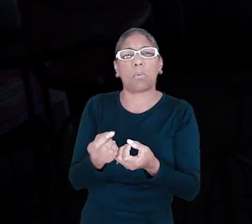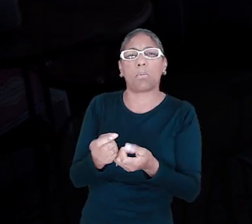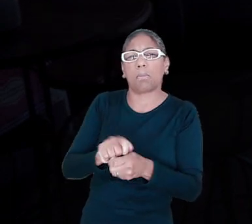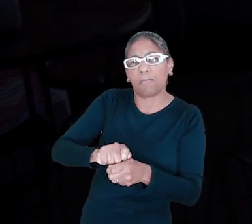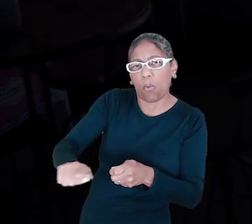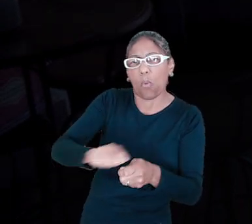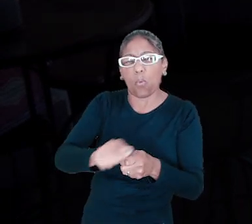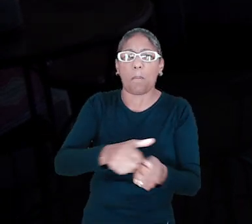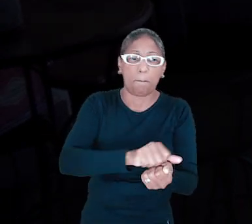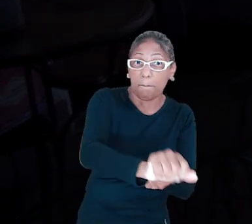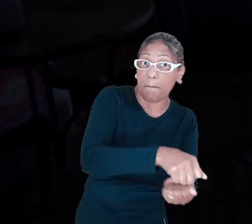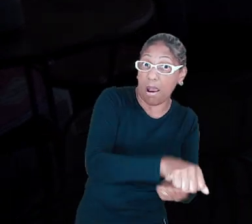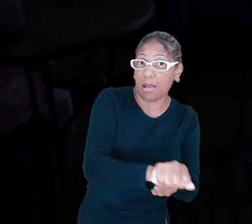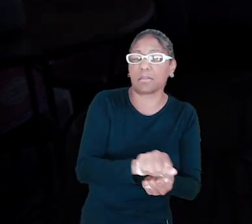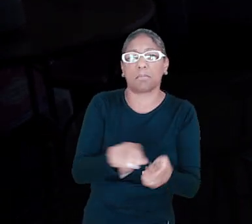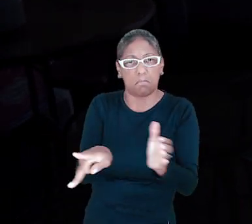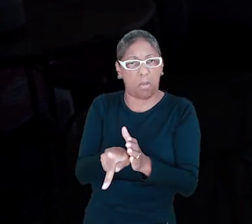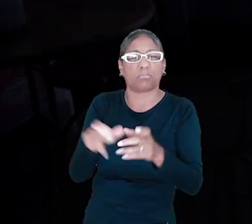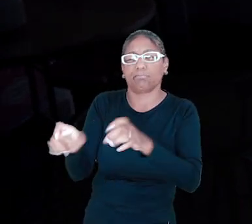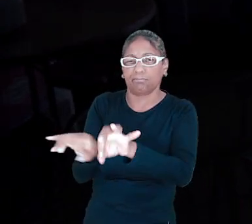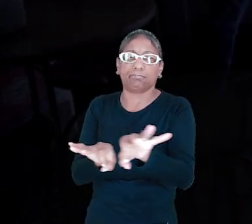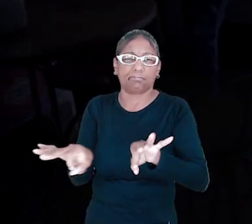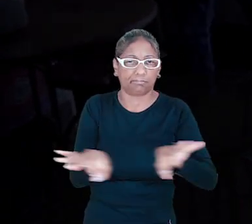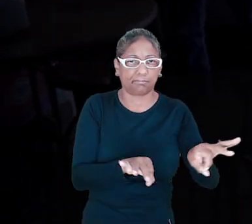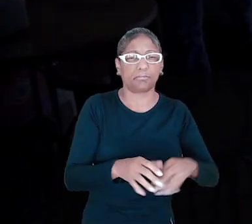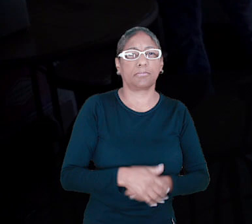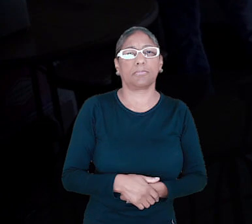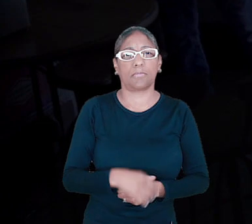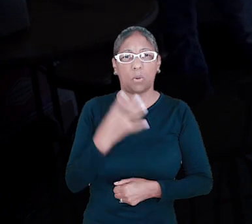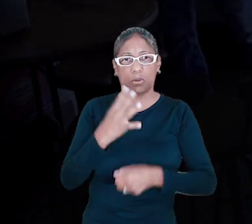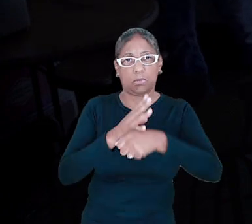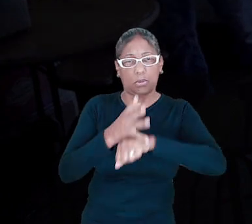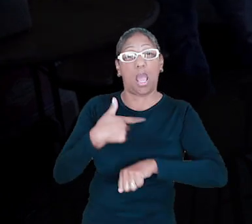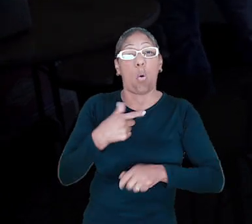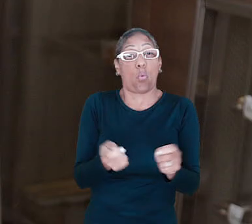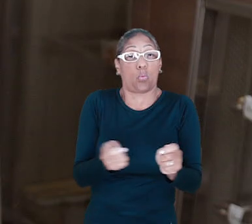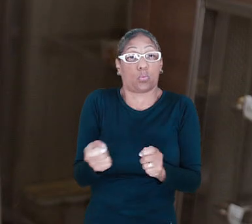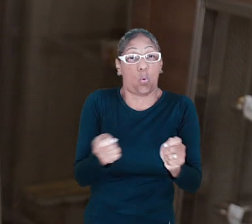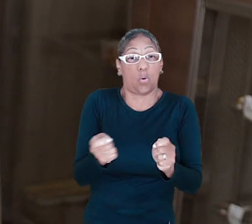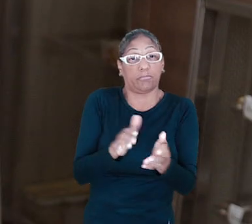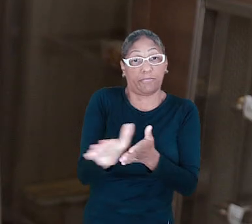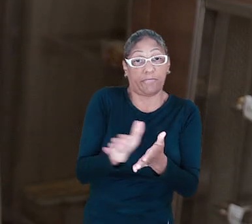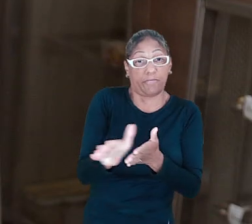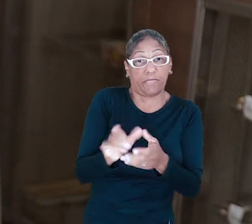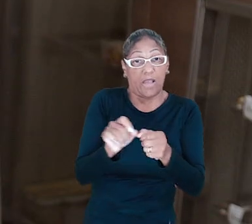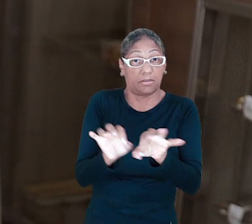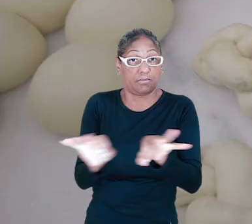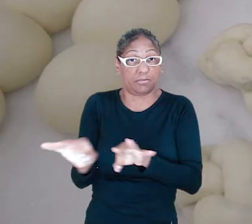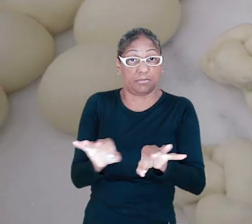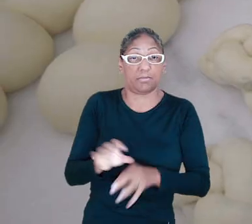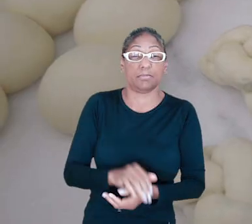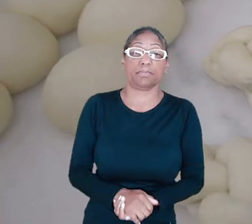né? Ligar forno, preparar as massas. Aí eu fico no controle da fabricação.